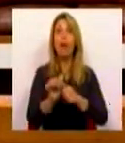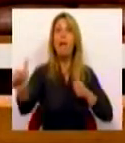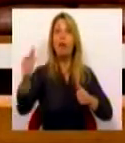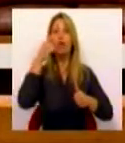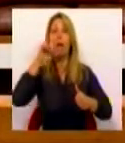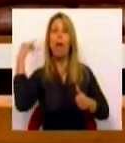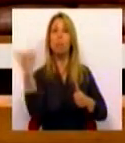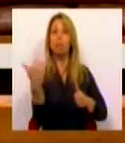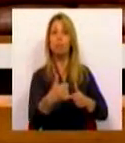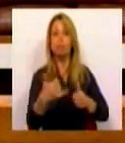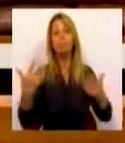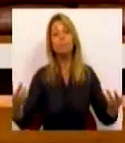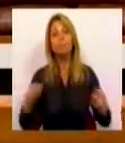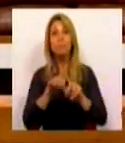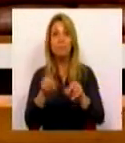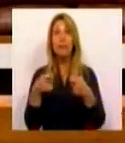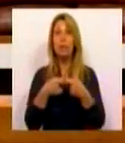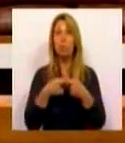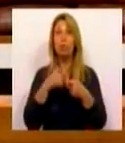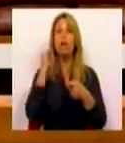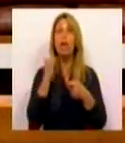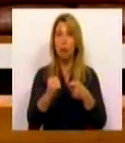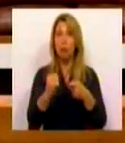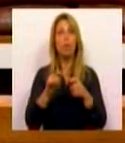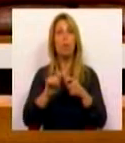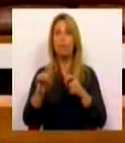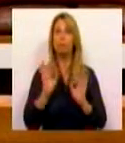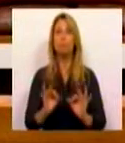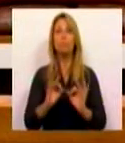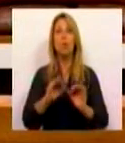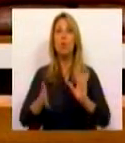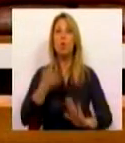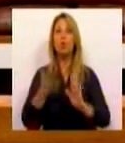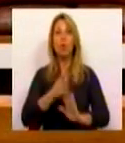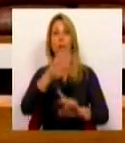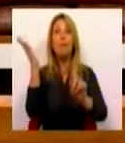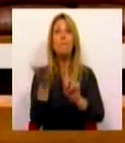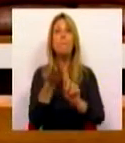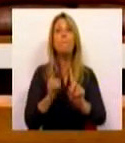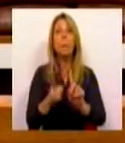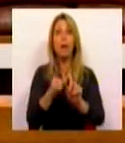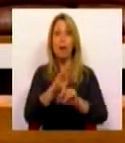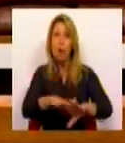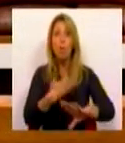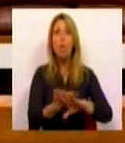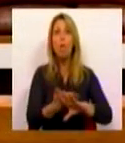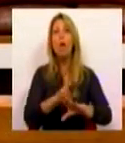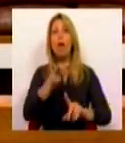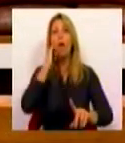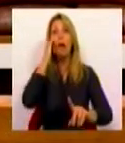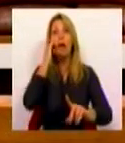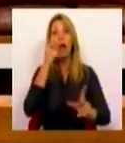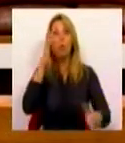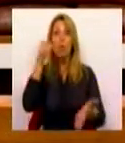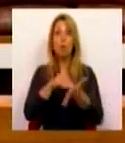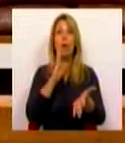crime passou a ser definido como urgente e a pena aplicável passou a ser agravada pelo resultado se